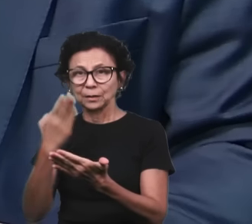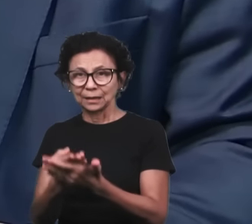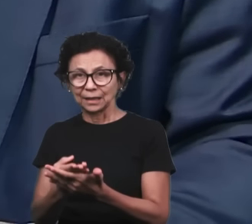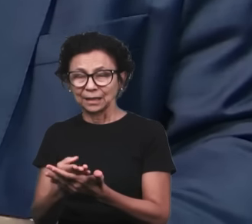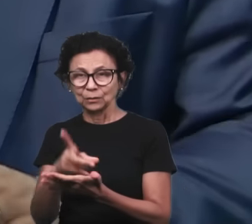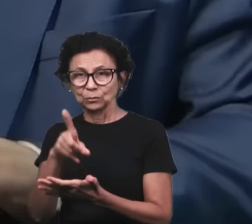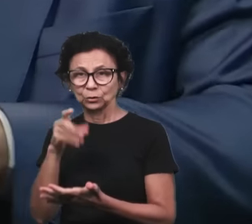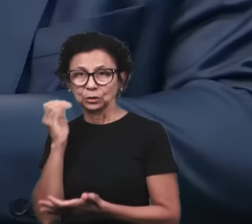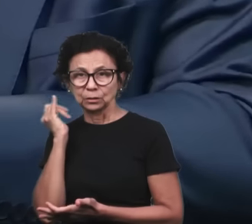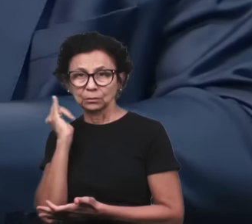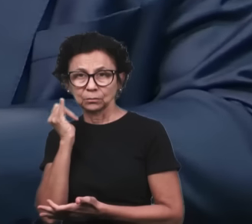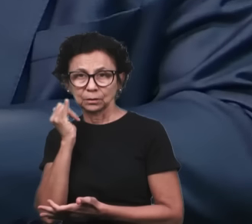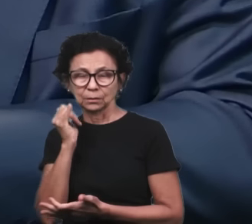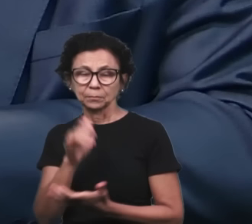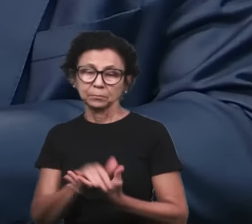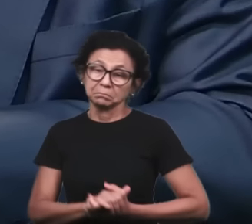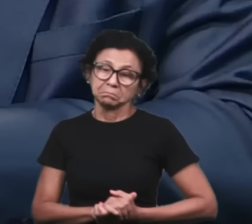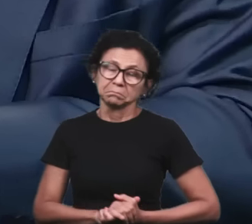contada.